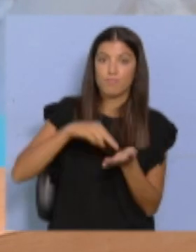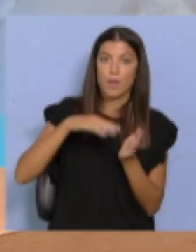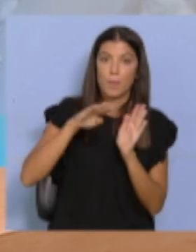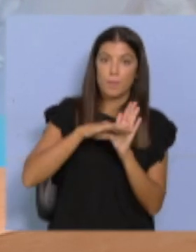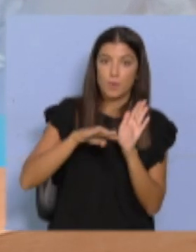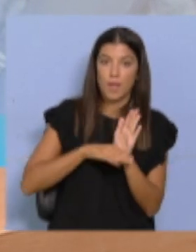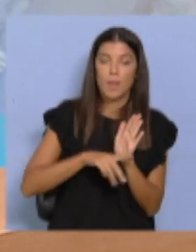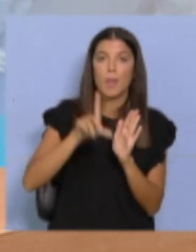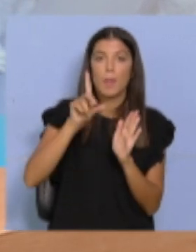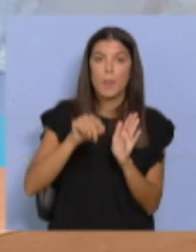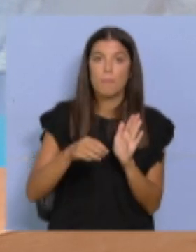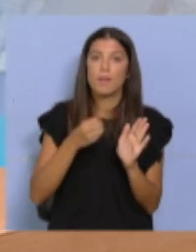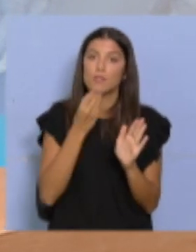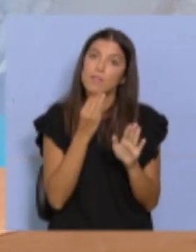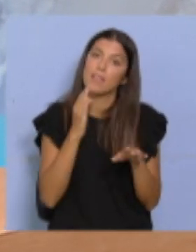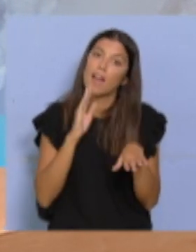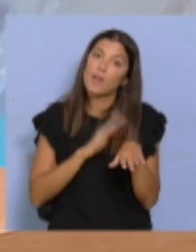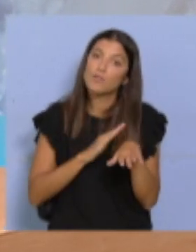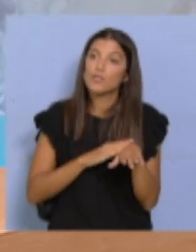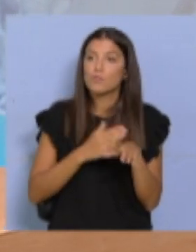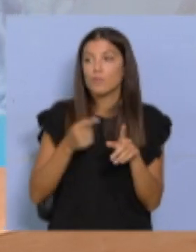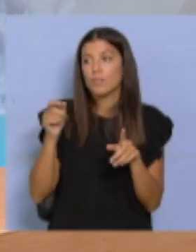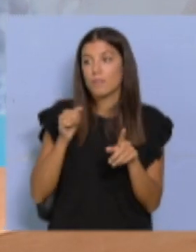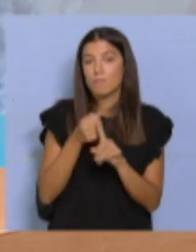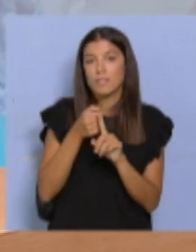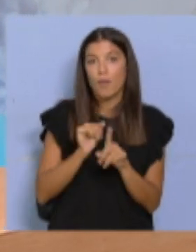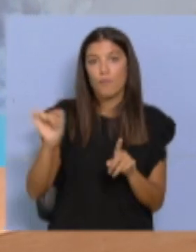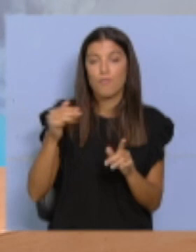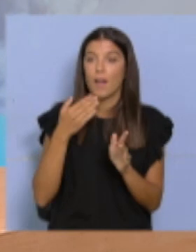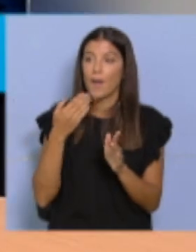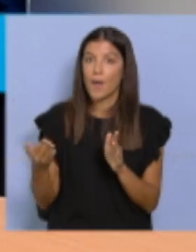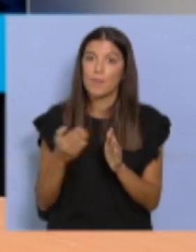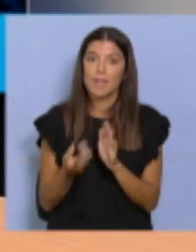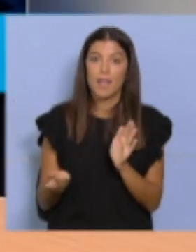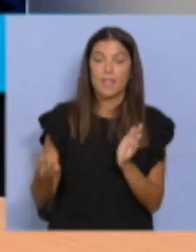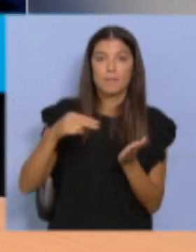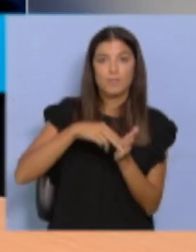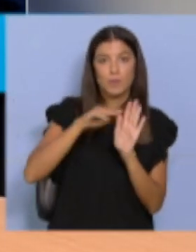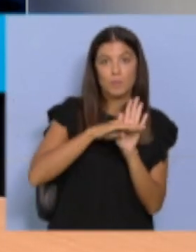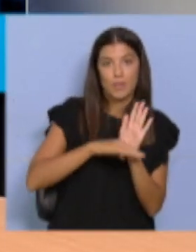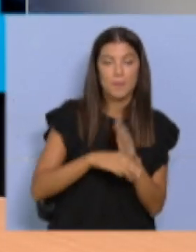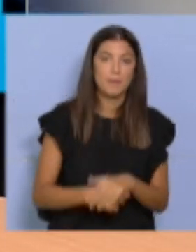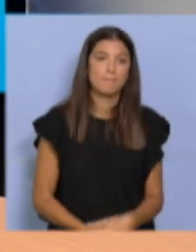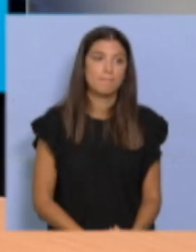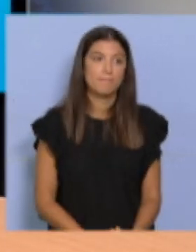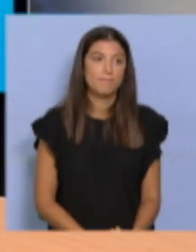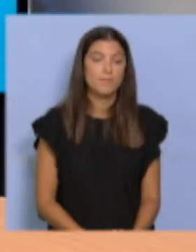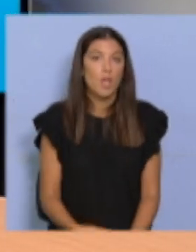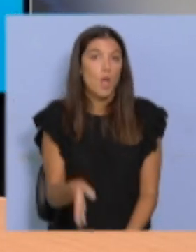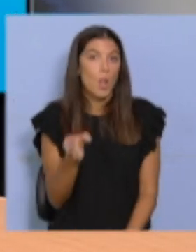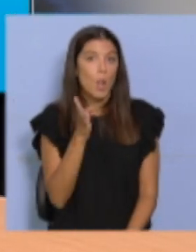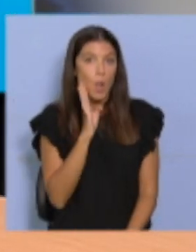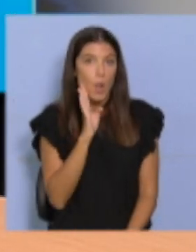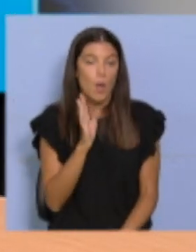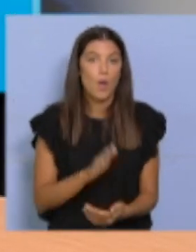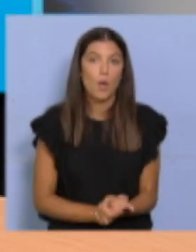o testemunho da missão na Amazónia. Muito obrigado por ter estado aqui no programa Eclésia. Mais logo,